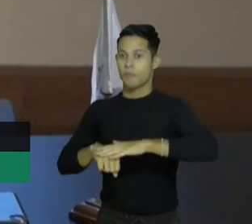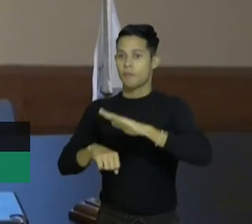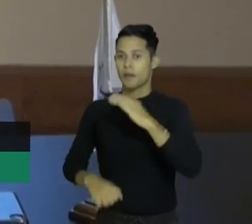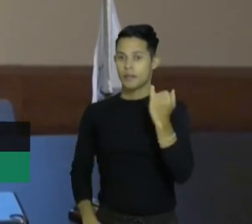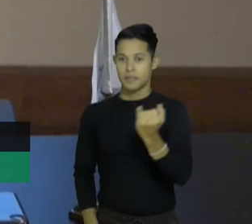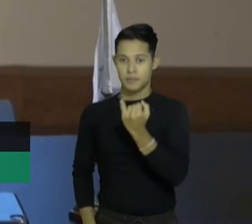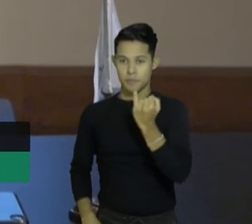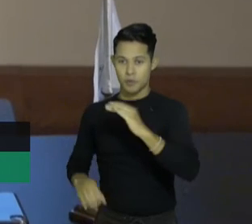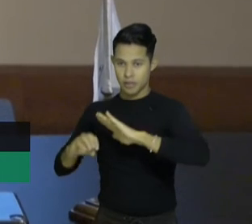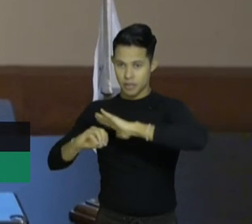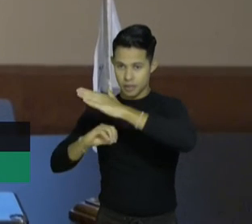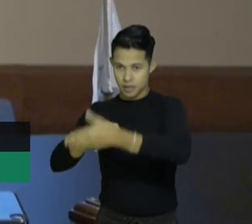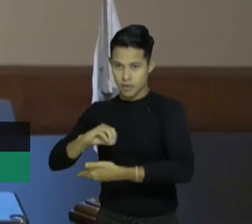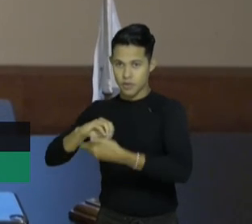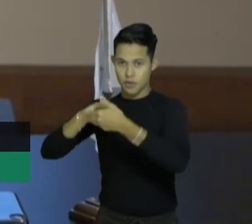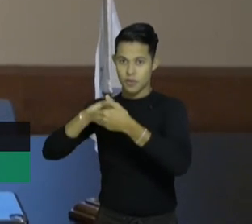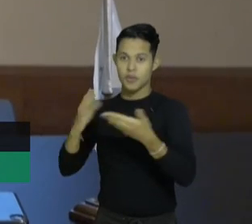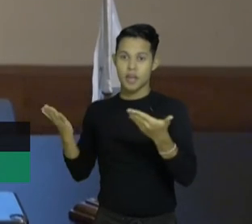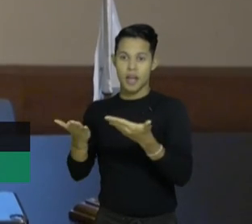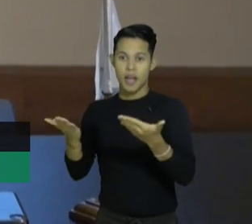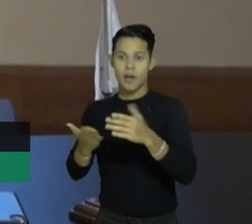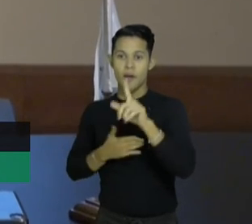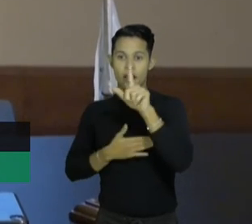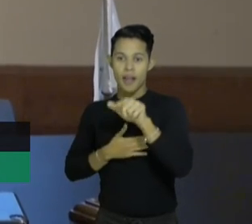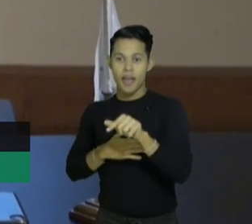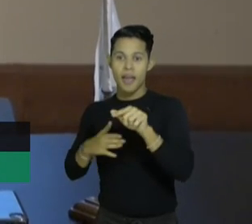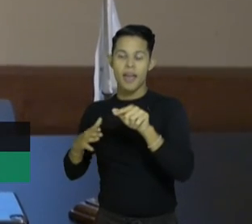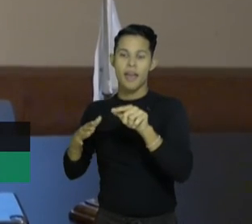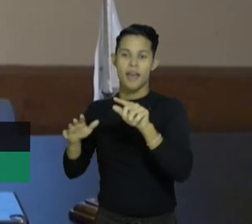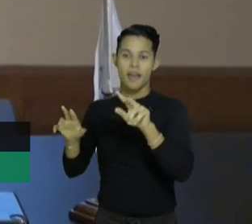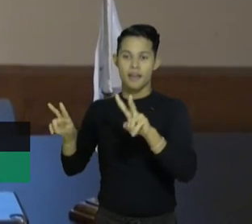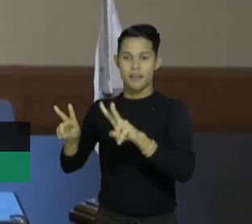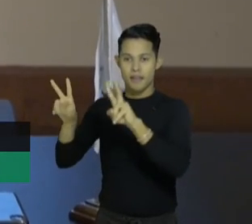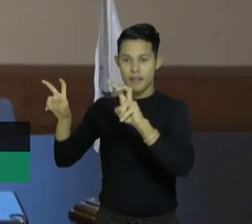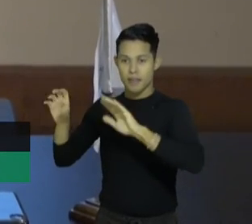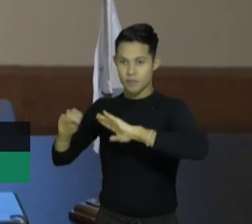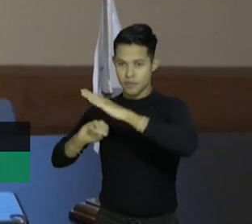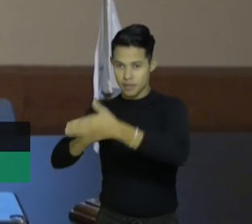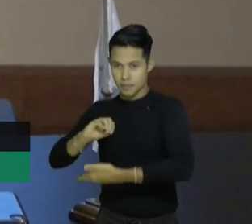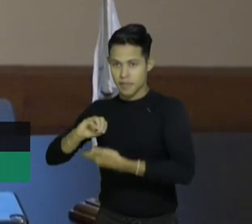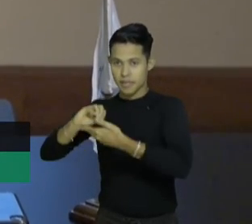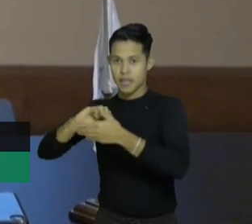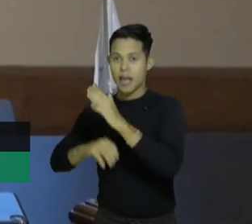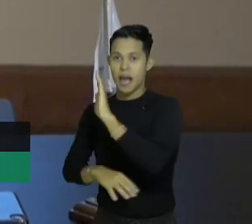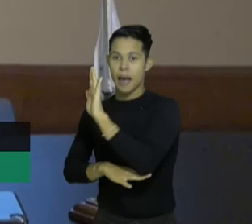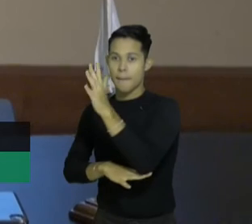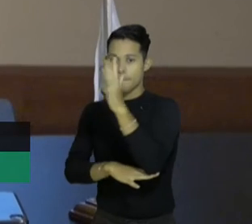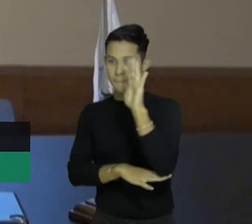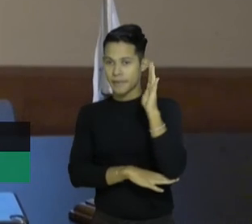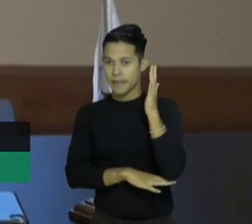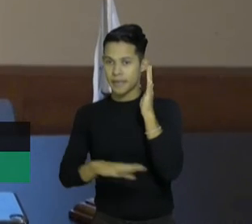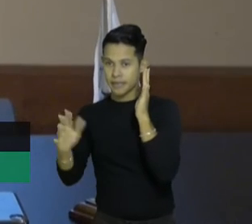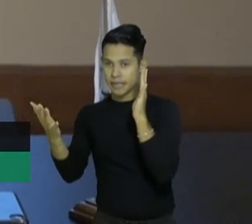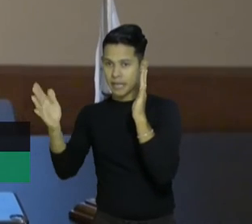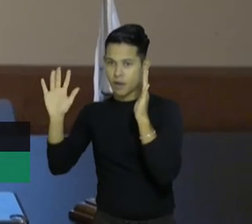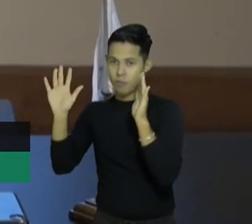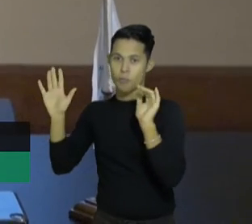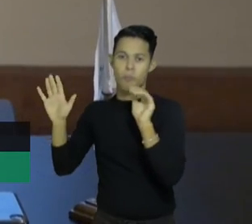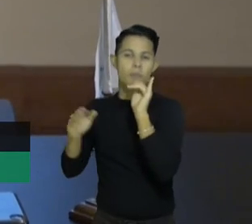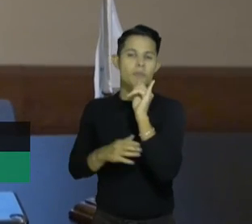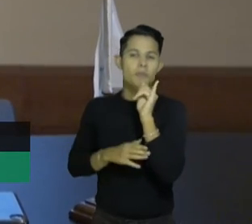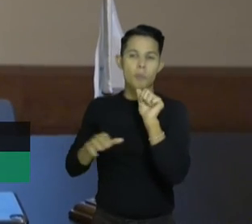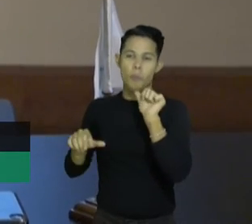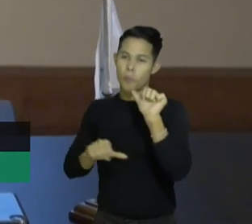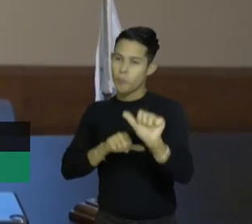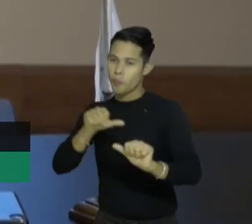da sustentabilidade no momento atual é a questão da sustentabilidade ambiental né as mudanças climáticas são